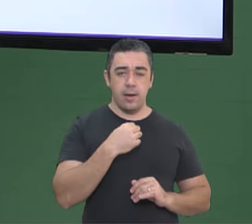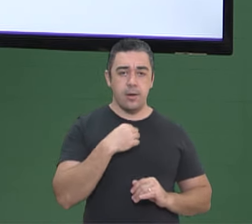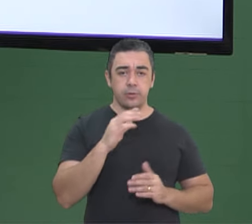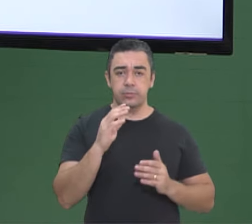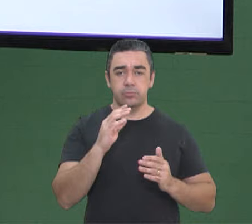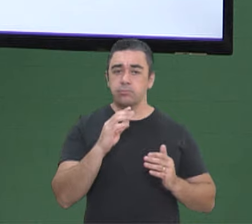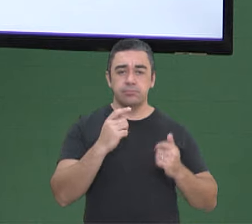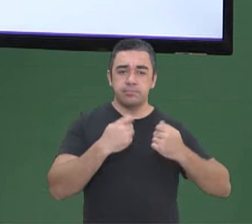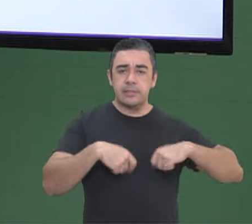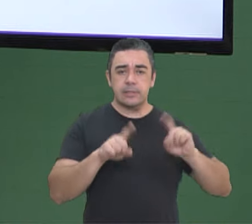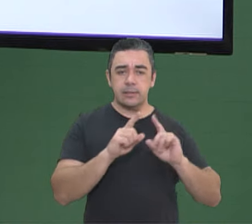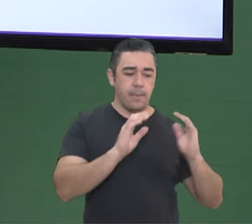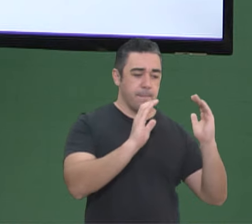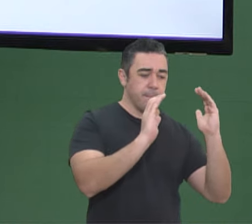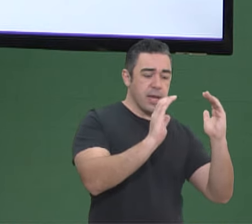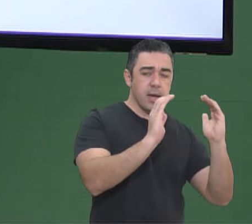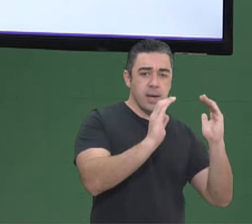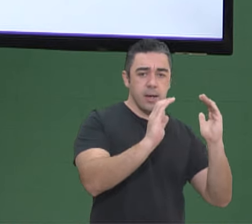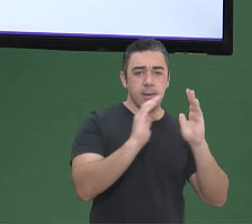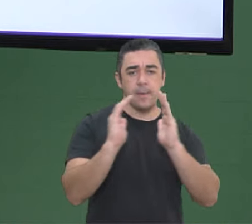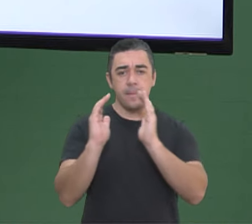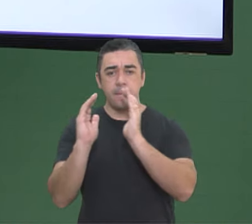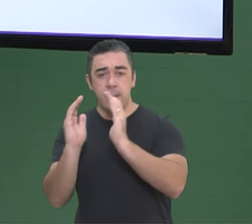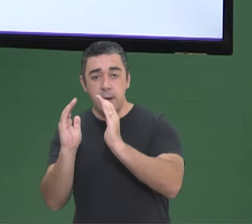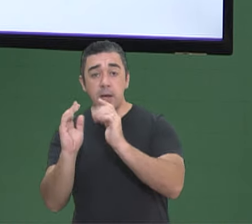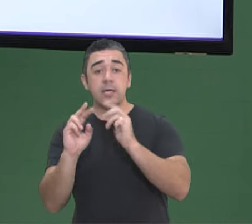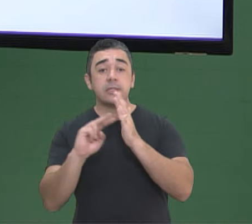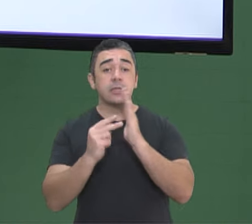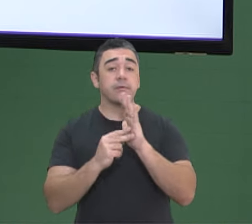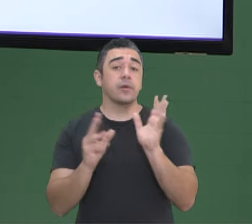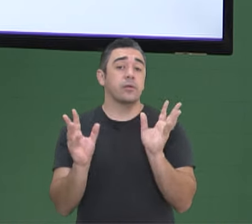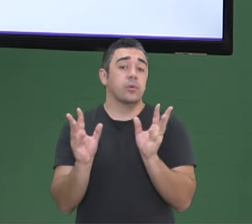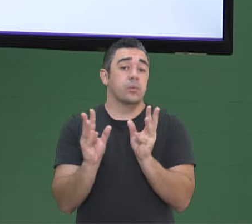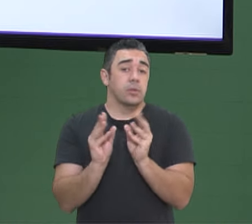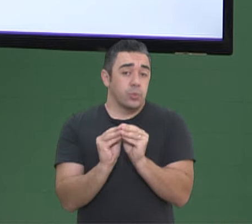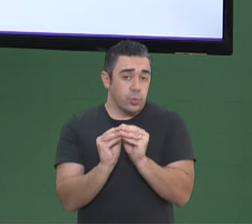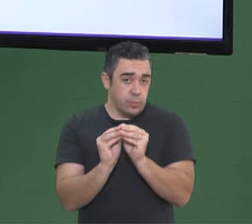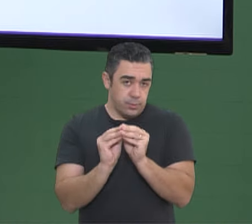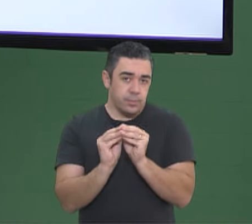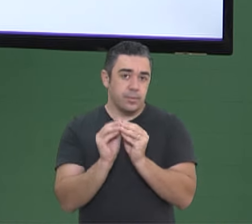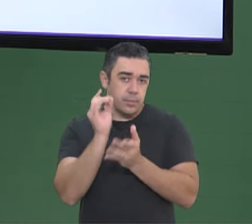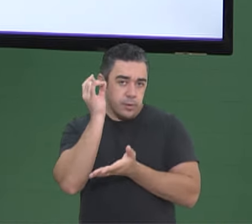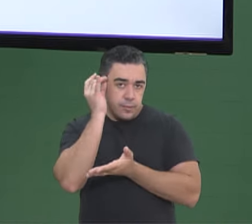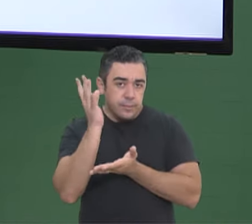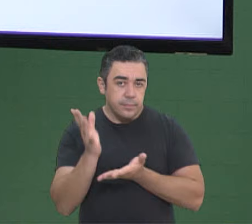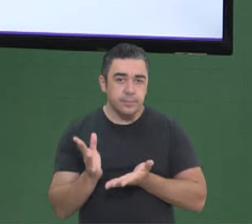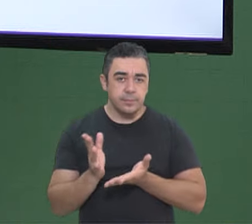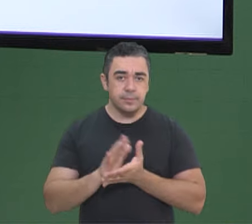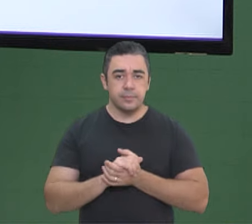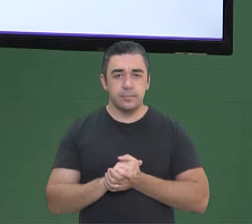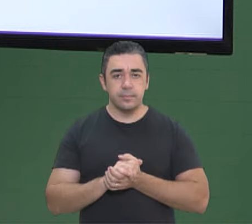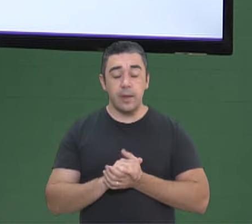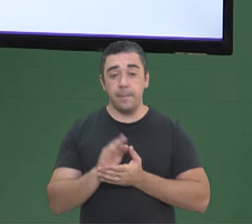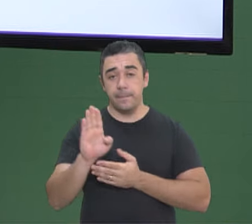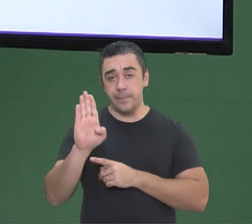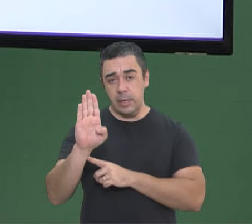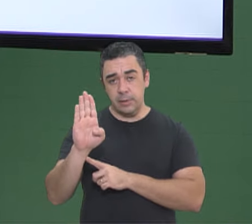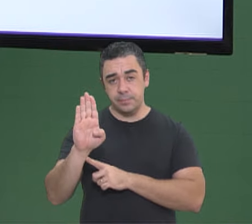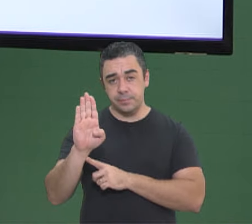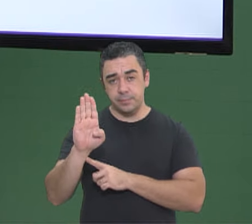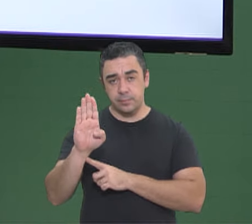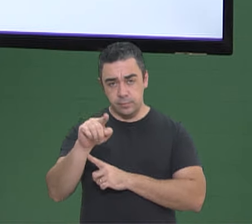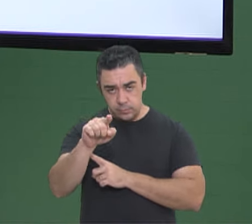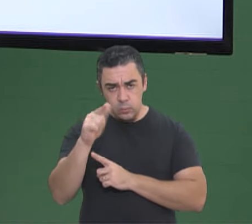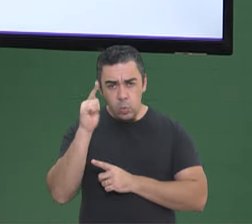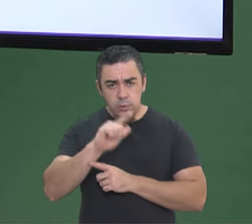simplificada, mas o jeito de pensar é o mesmo. Qual é o jeito de pensar? Sinais iguais, soma de números